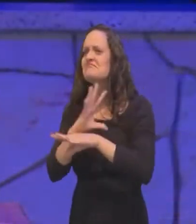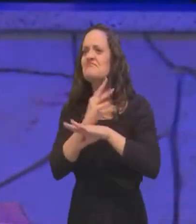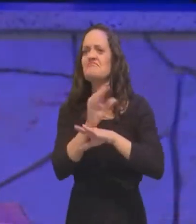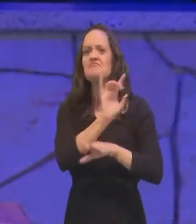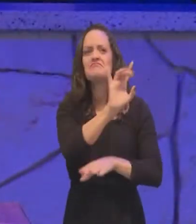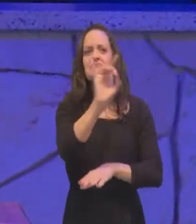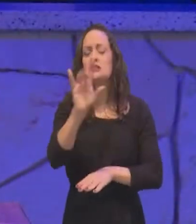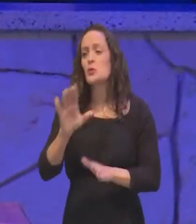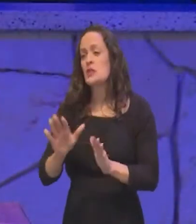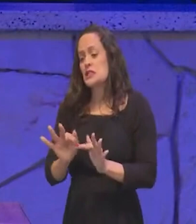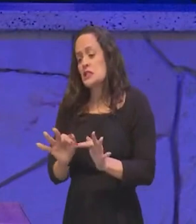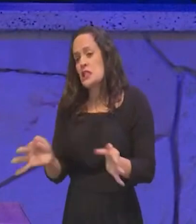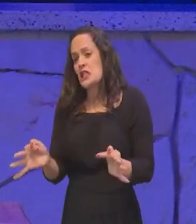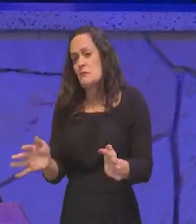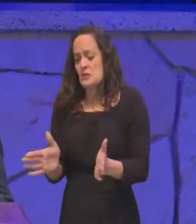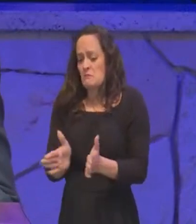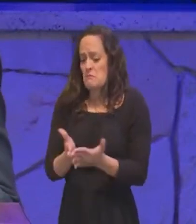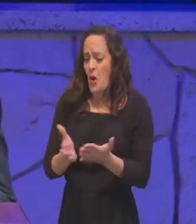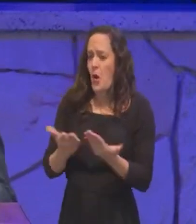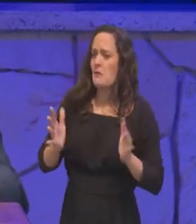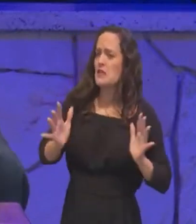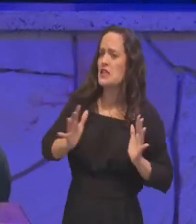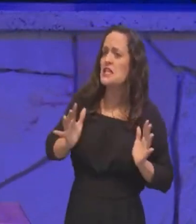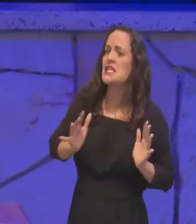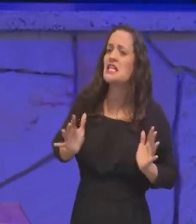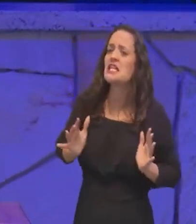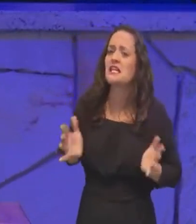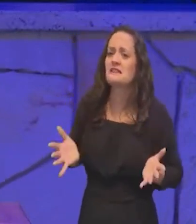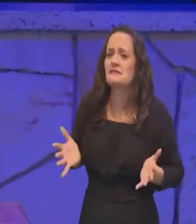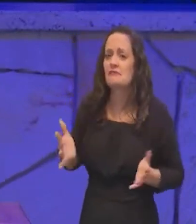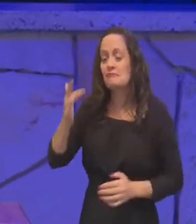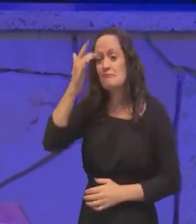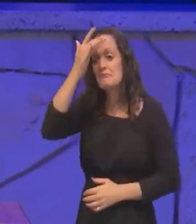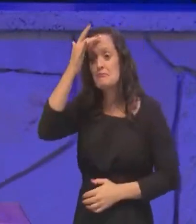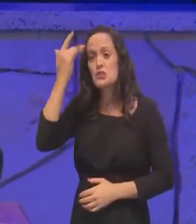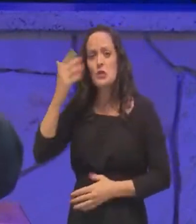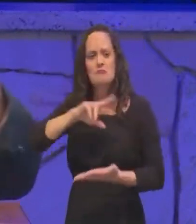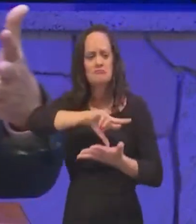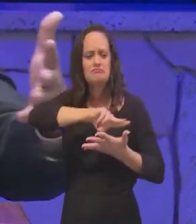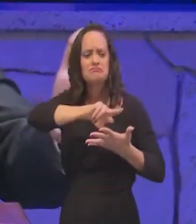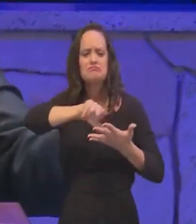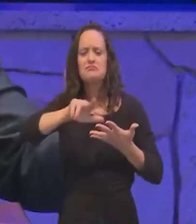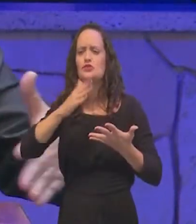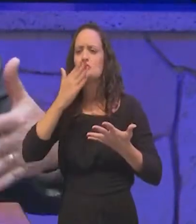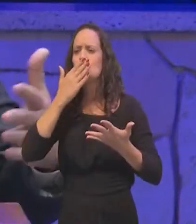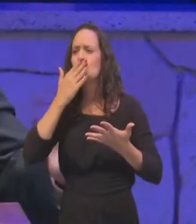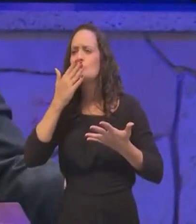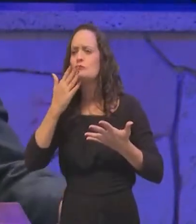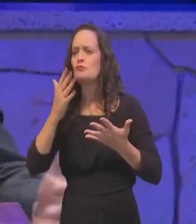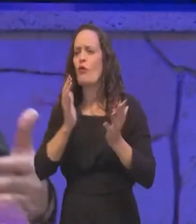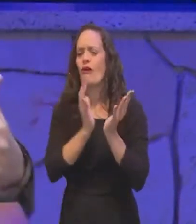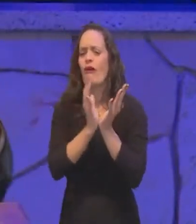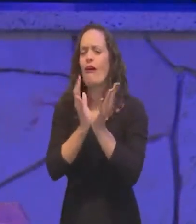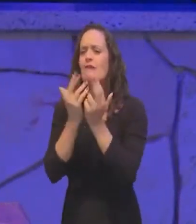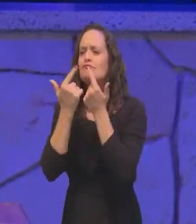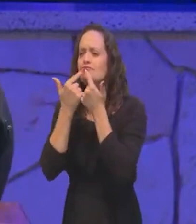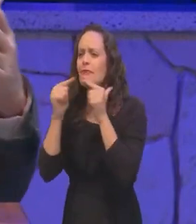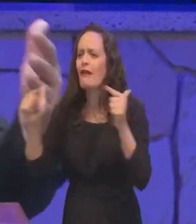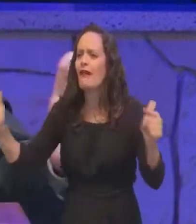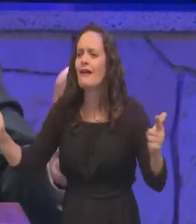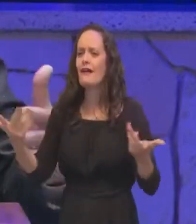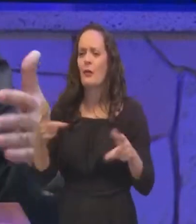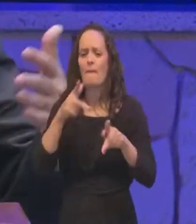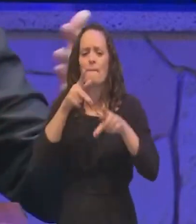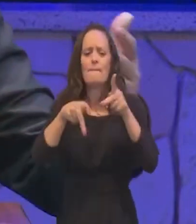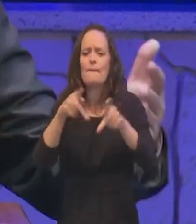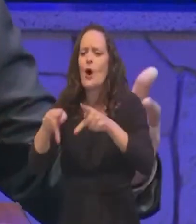pessoas pobres, pessoas ricas, pessoas de todas as etnias, de toda a língua, de todo o